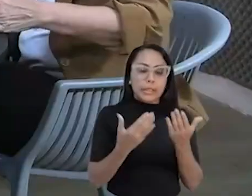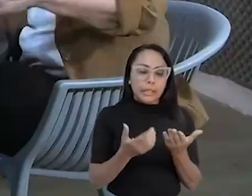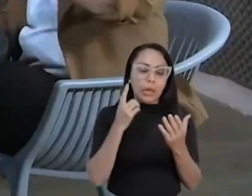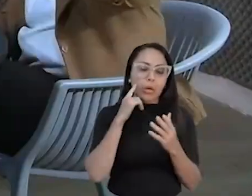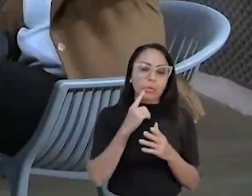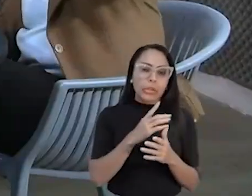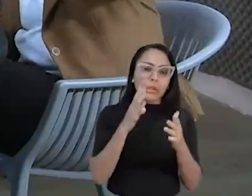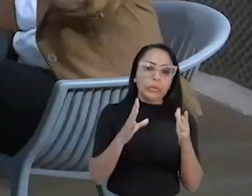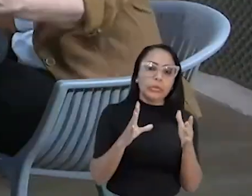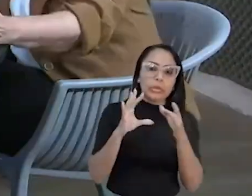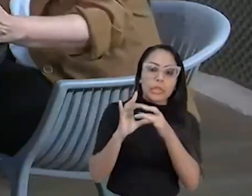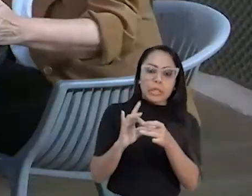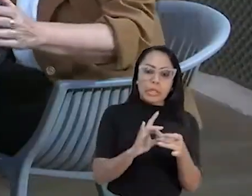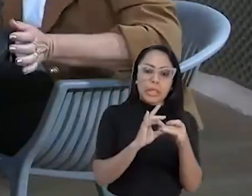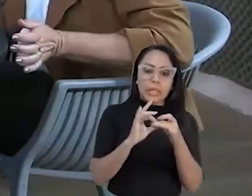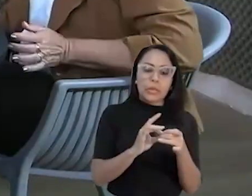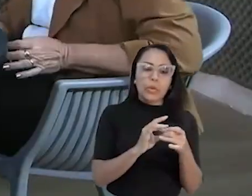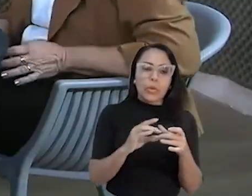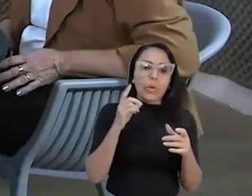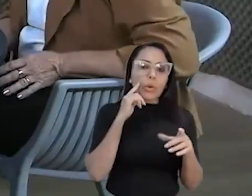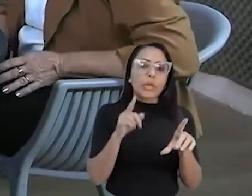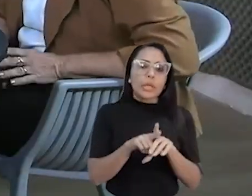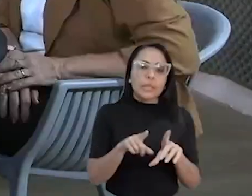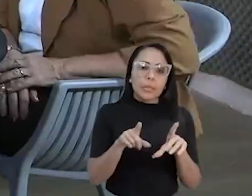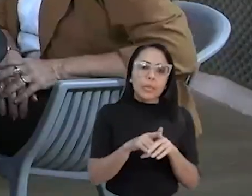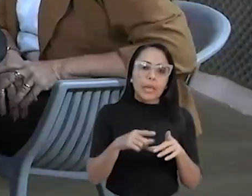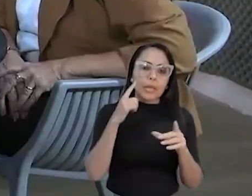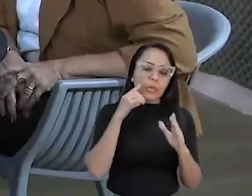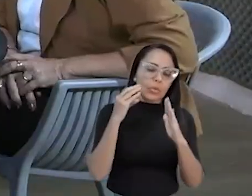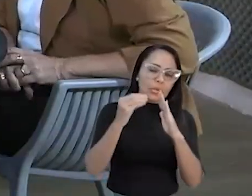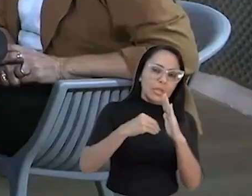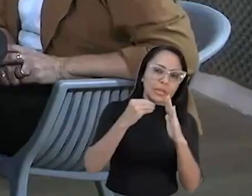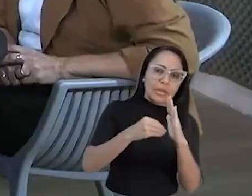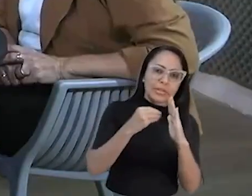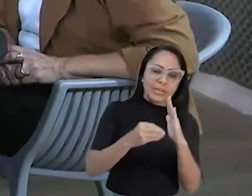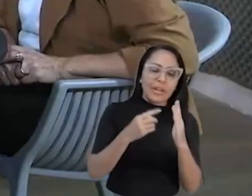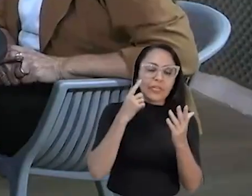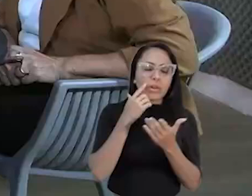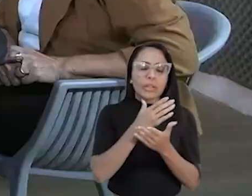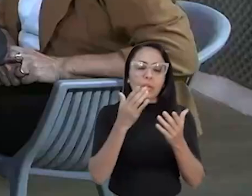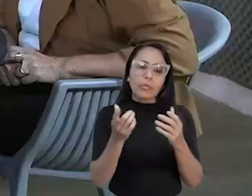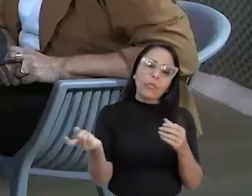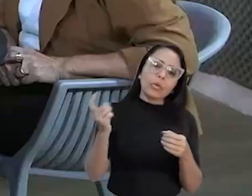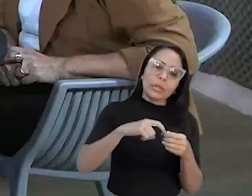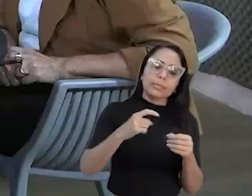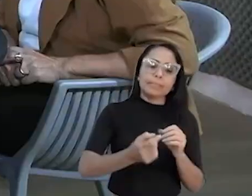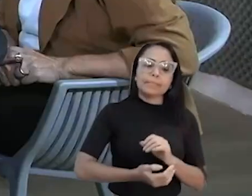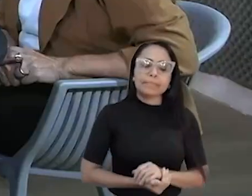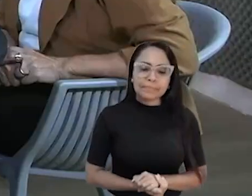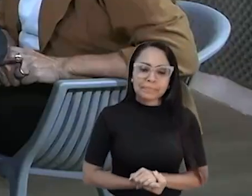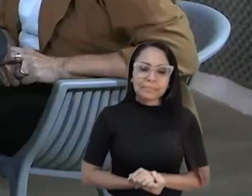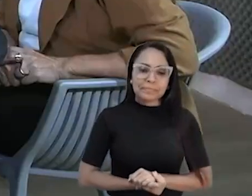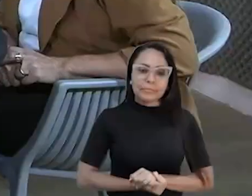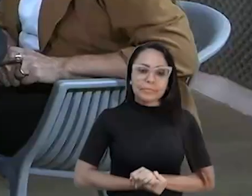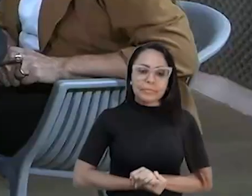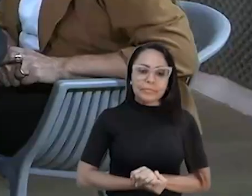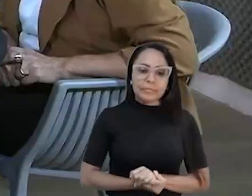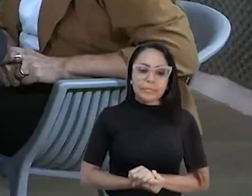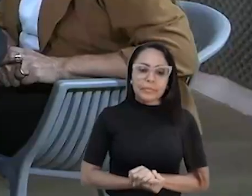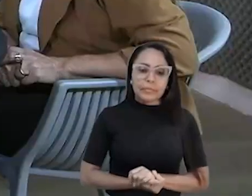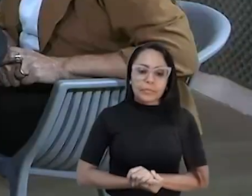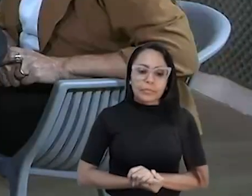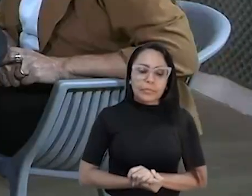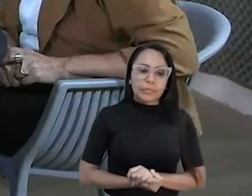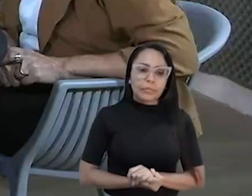interiores e design gráfico. Tá? Você vê... Volta aí a CEP. Né? A CEP? Isso.